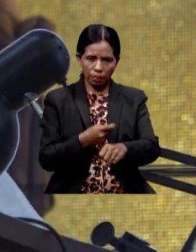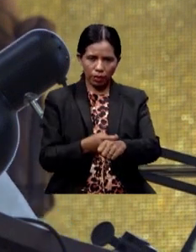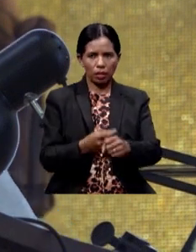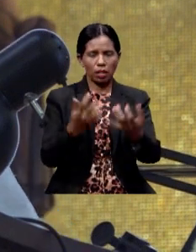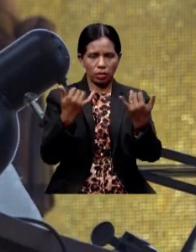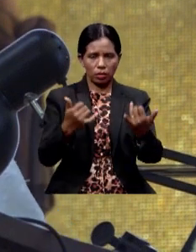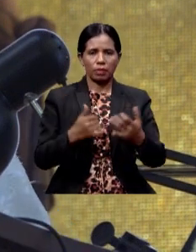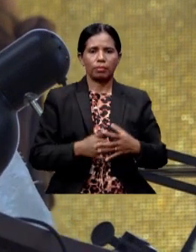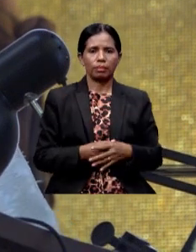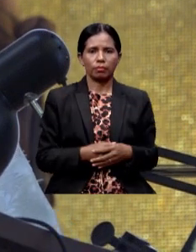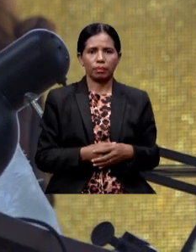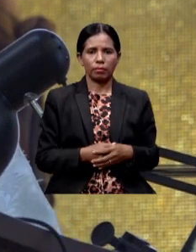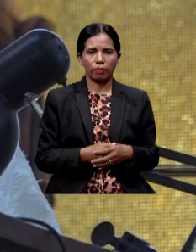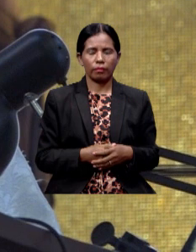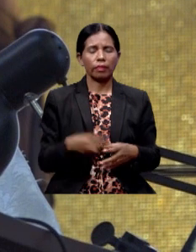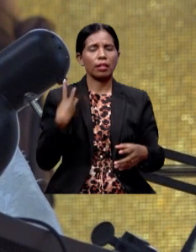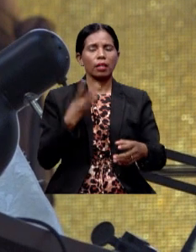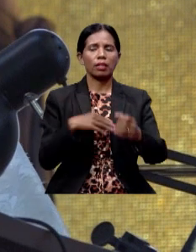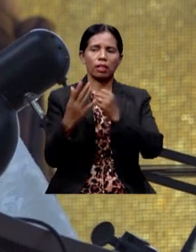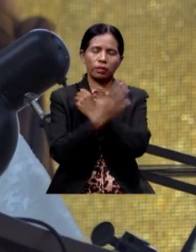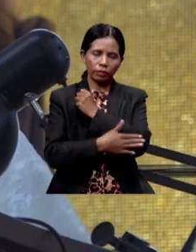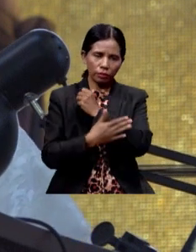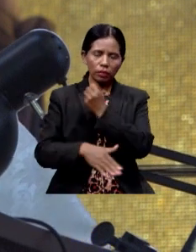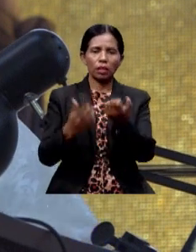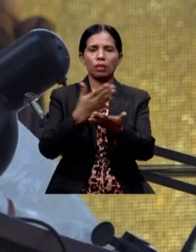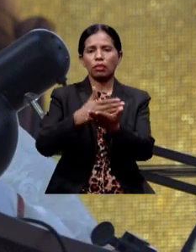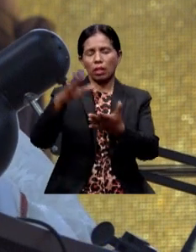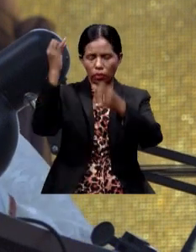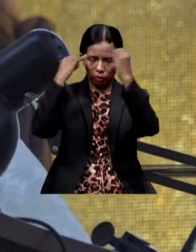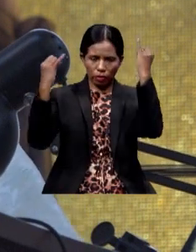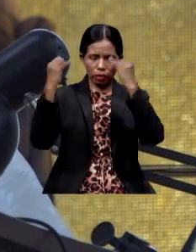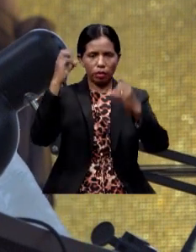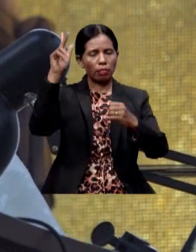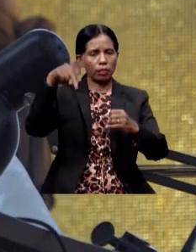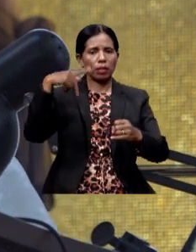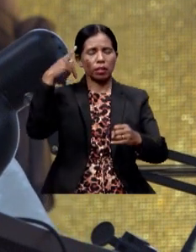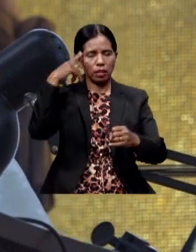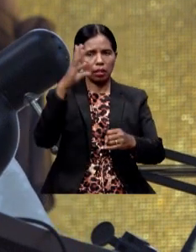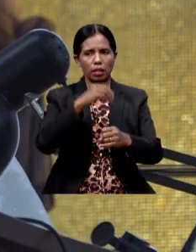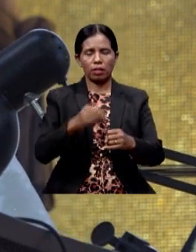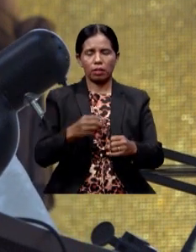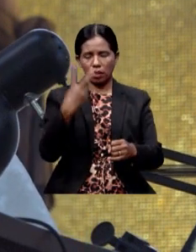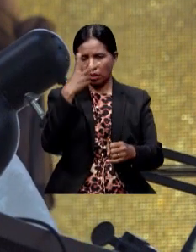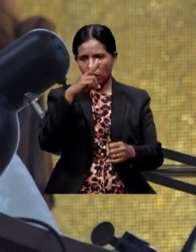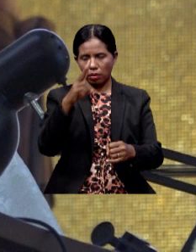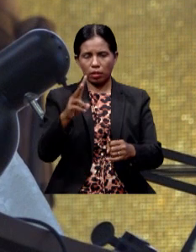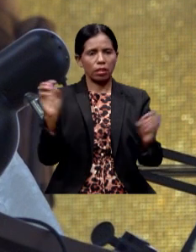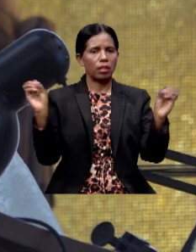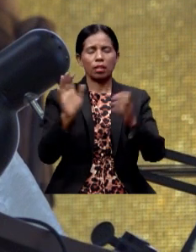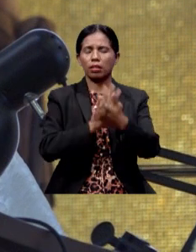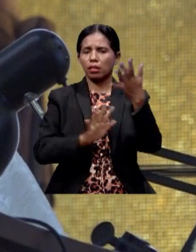veio, E tem a rain hala consolidação política, balão que tá hala preocupa demais a política que tá lá celebra Páscoa